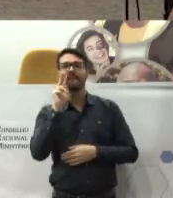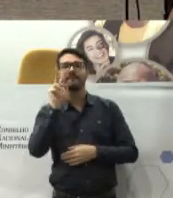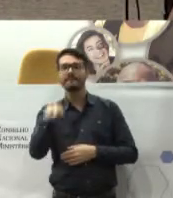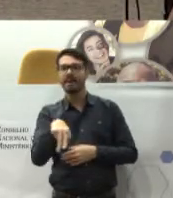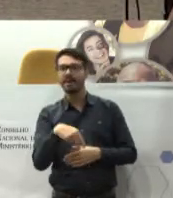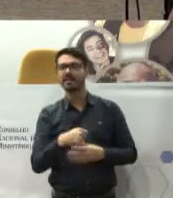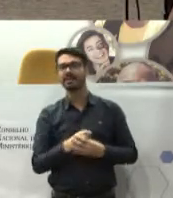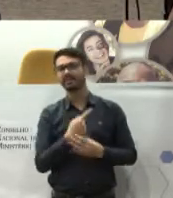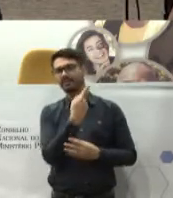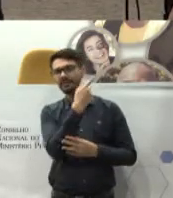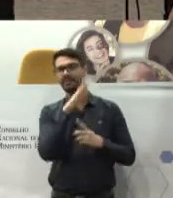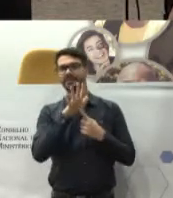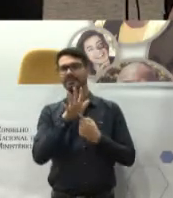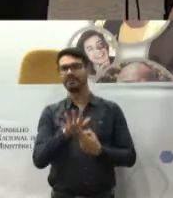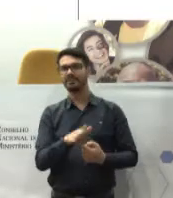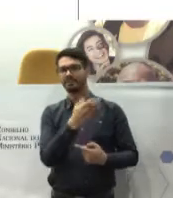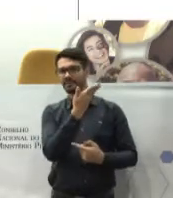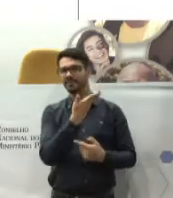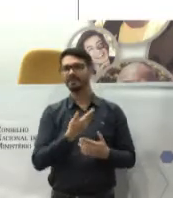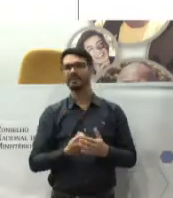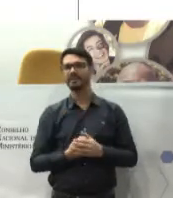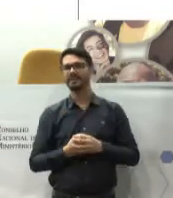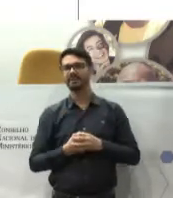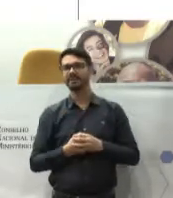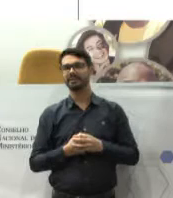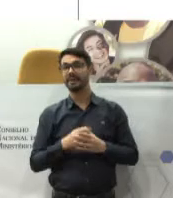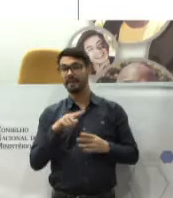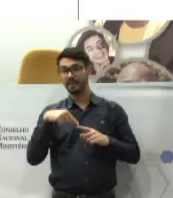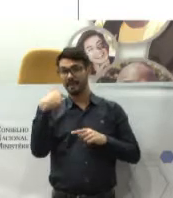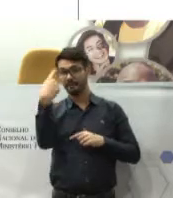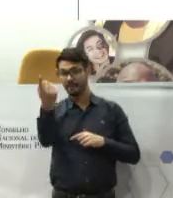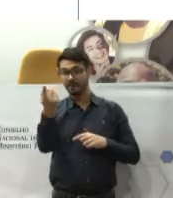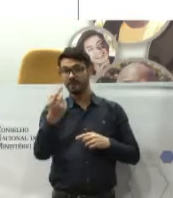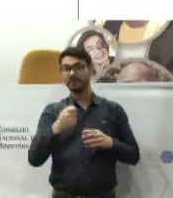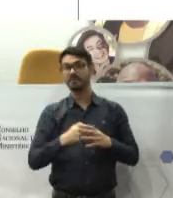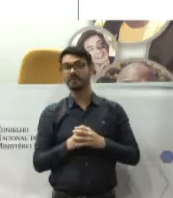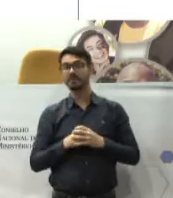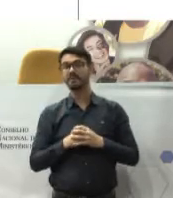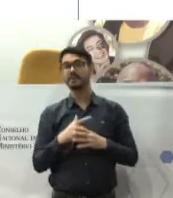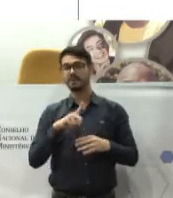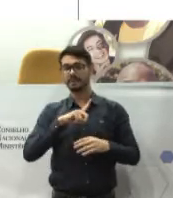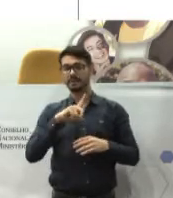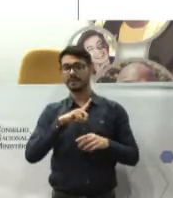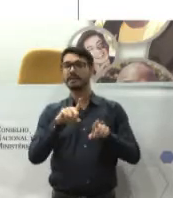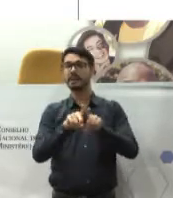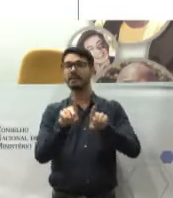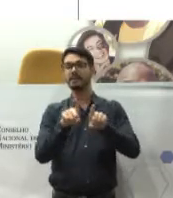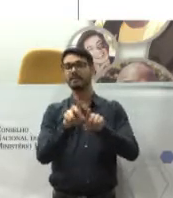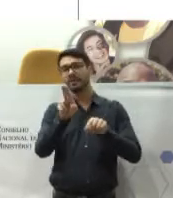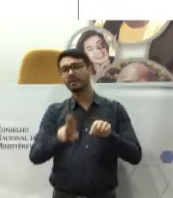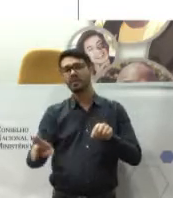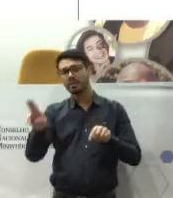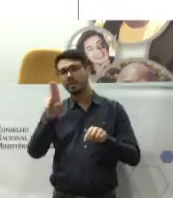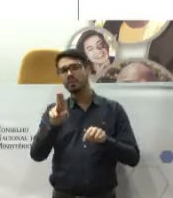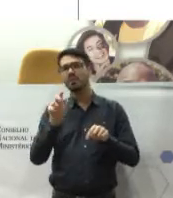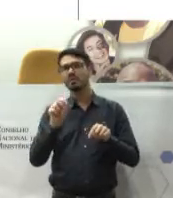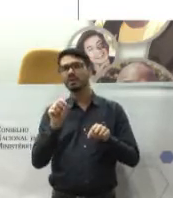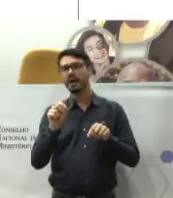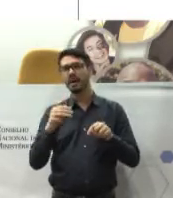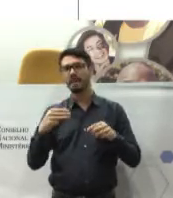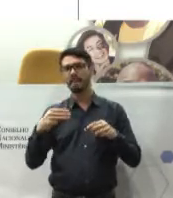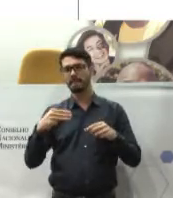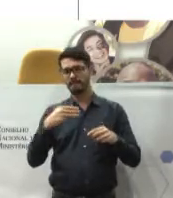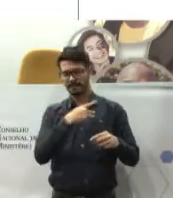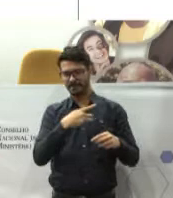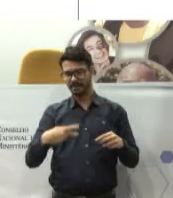da vida que não mostrou nenhum cartaz ainda. Depois, nós tendemos a usar as lógicas do Ministério Público, pelo